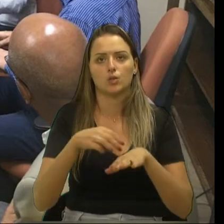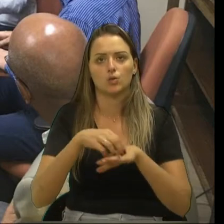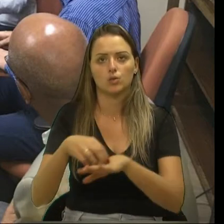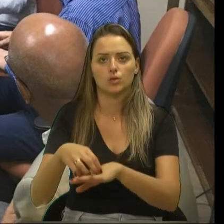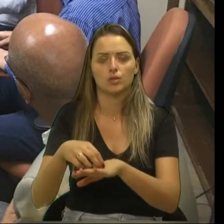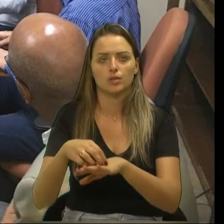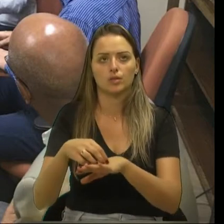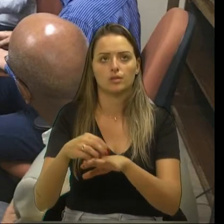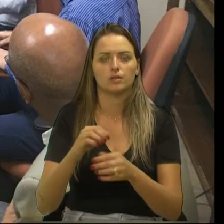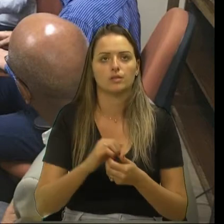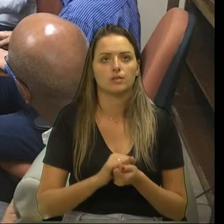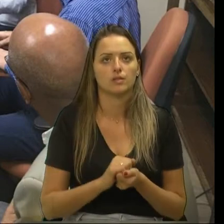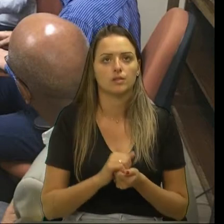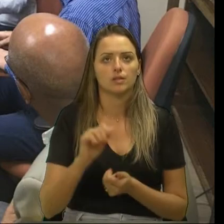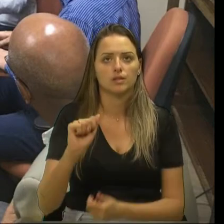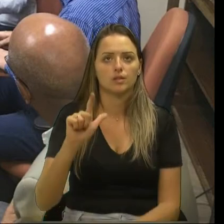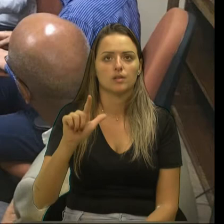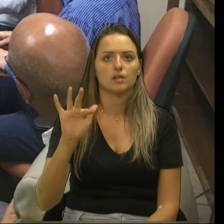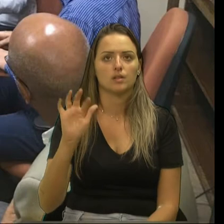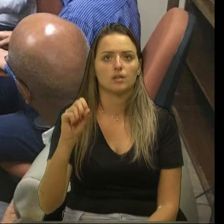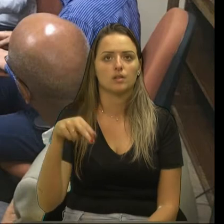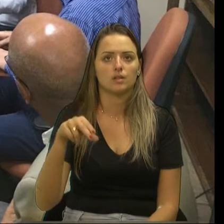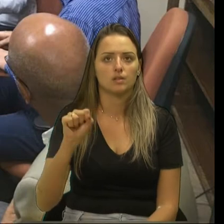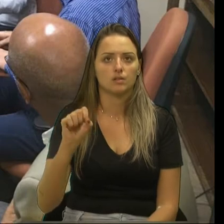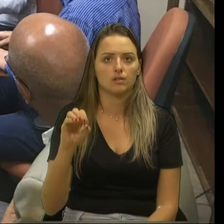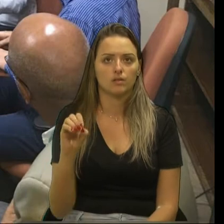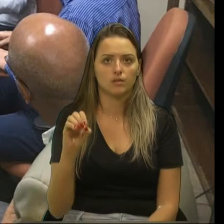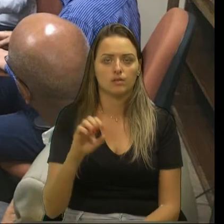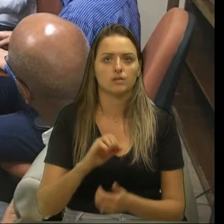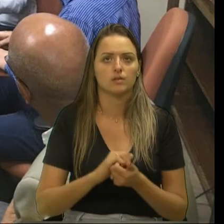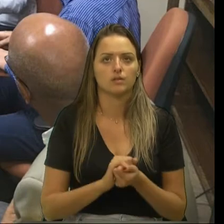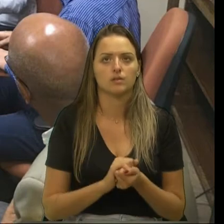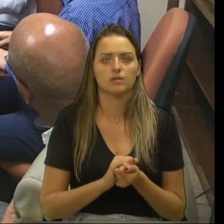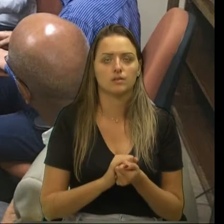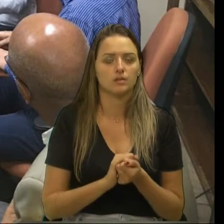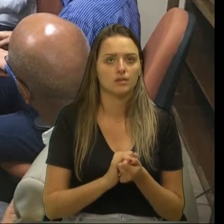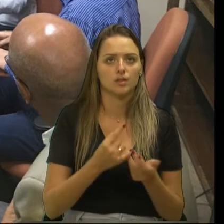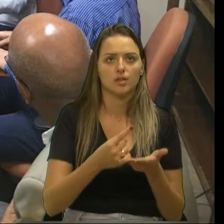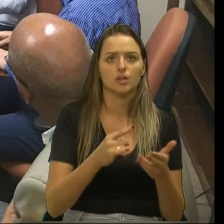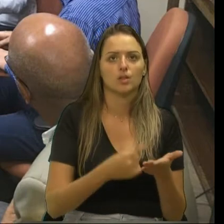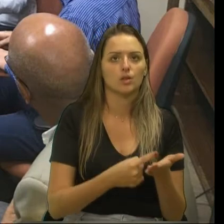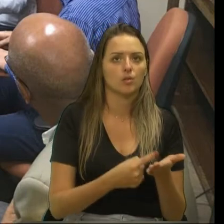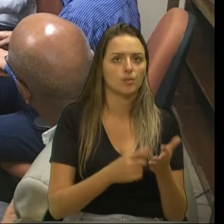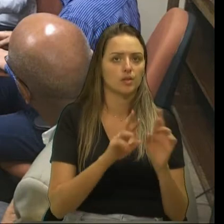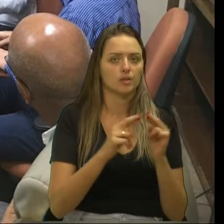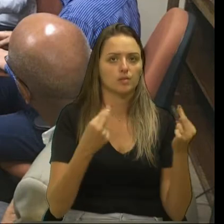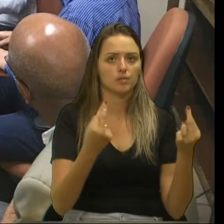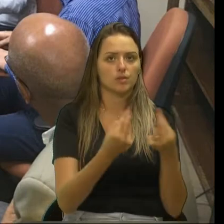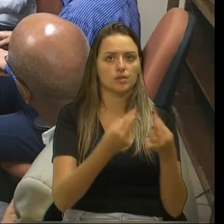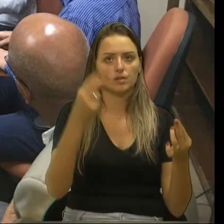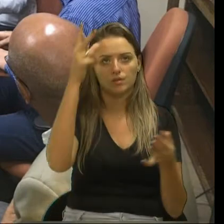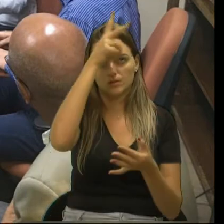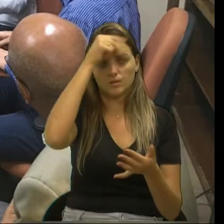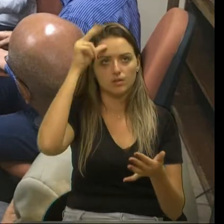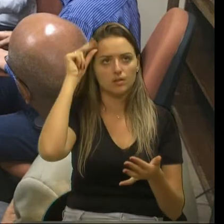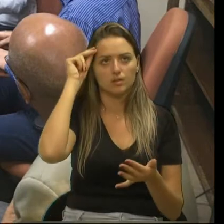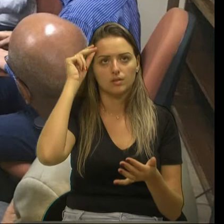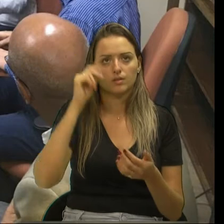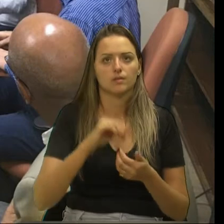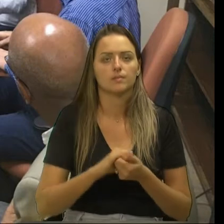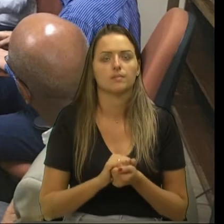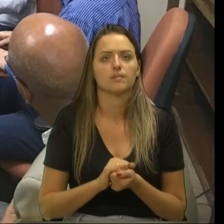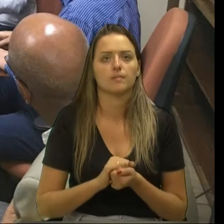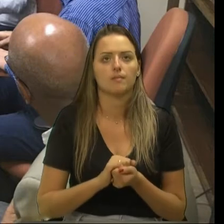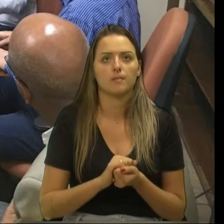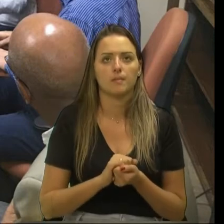Alfonso, no qual juntos marcamos a audiência pública, que o pessoal também já vinha